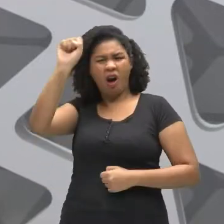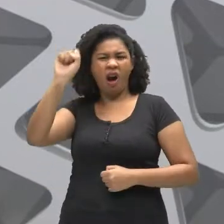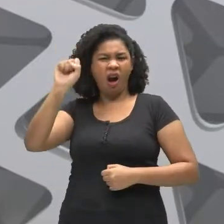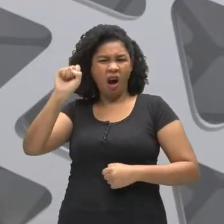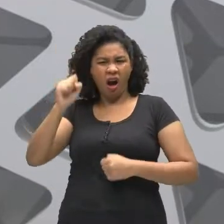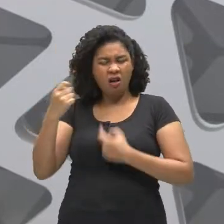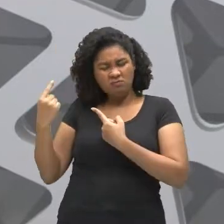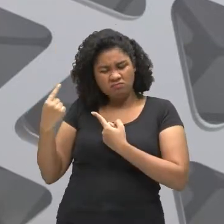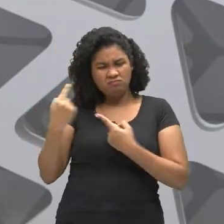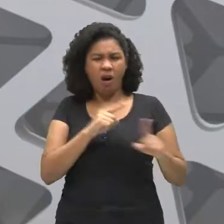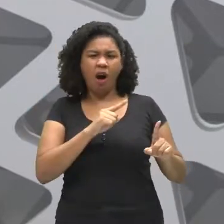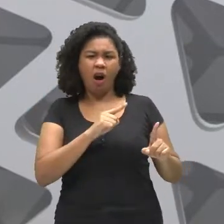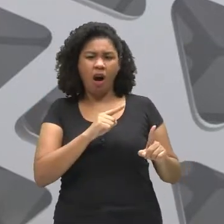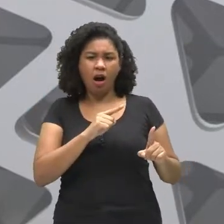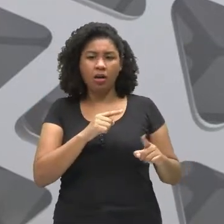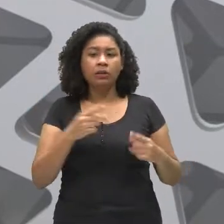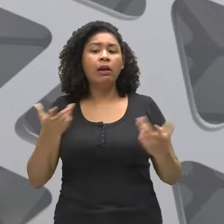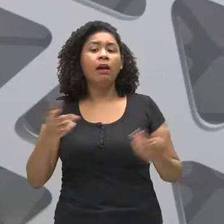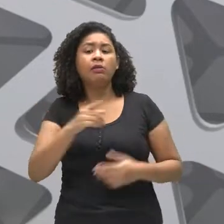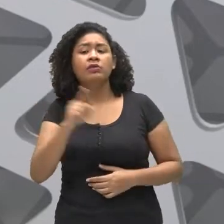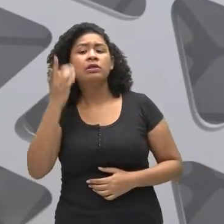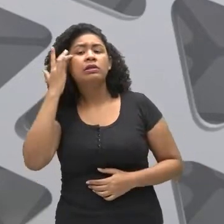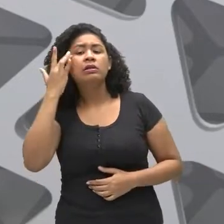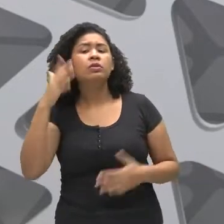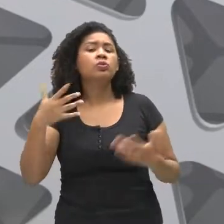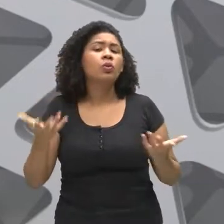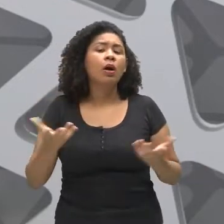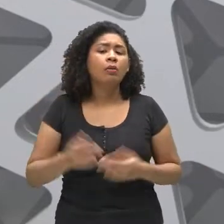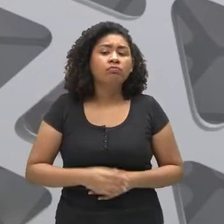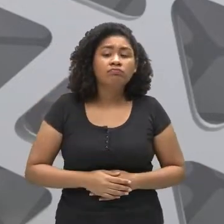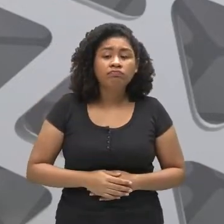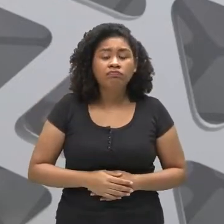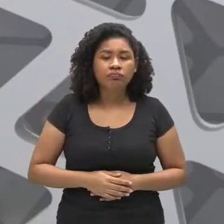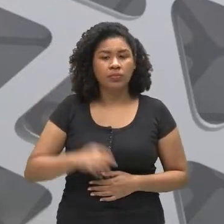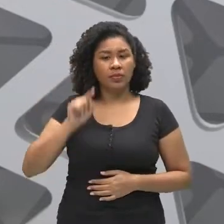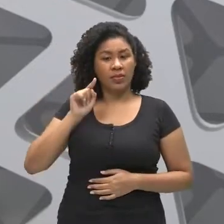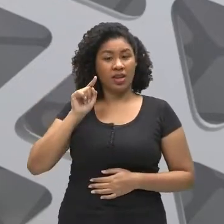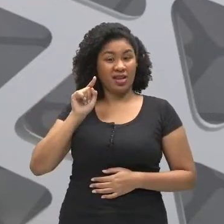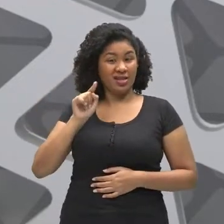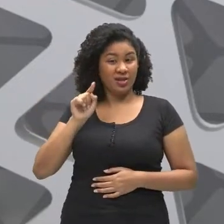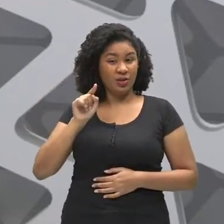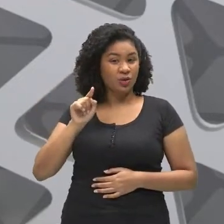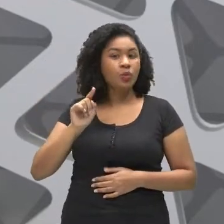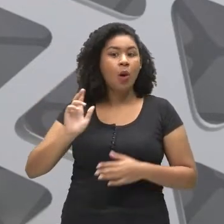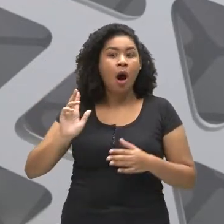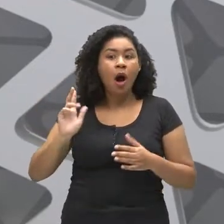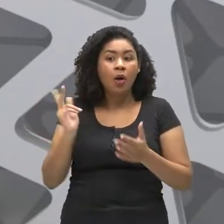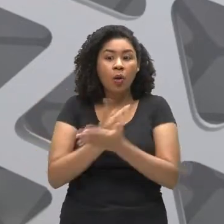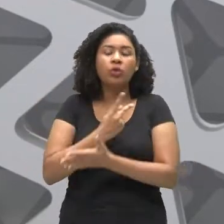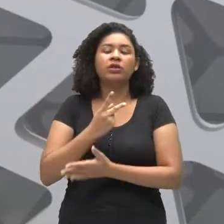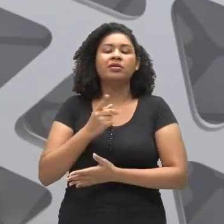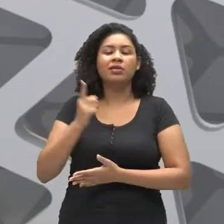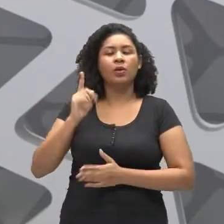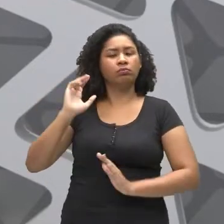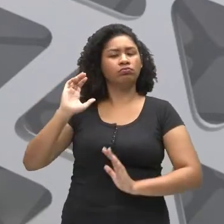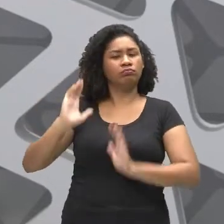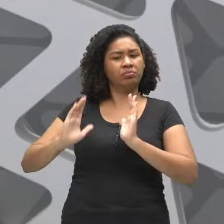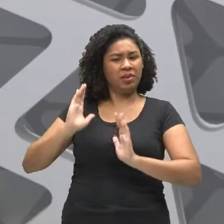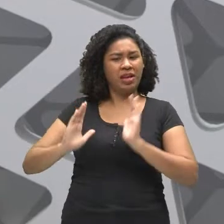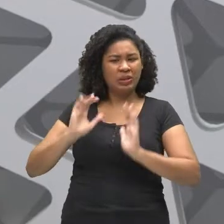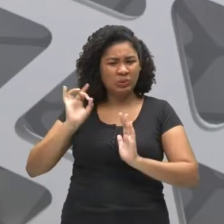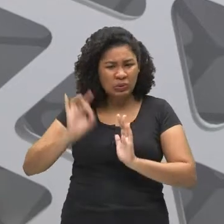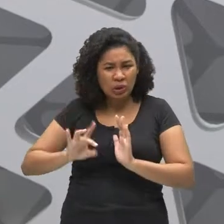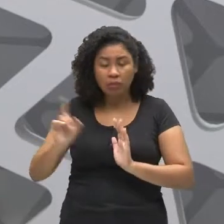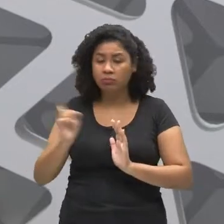fez? Lembrem-se que ela era não apenas algo que aconteceu naquele momento. A Igreja Católica ela já vem ali